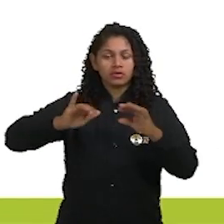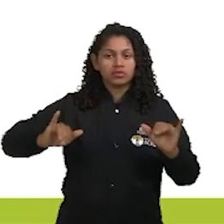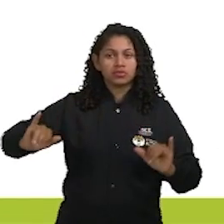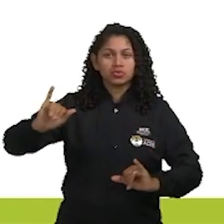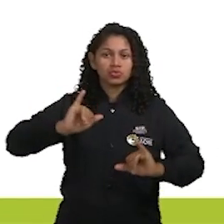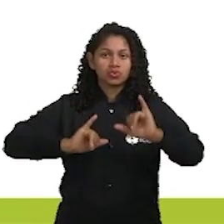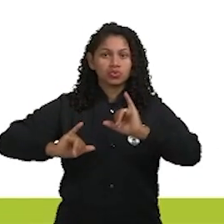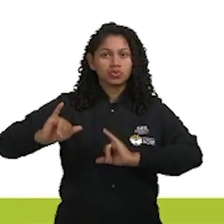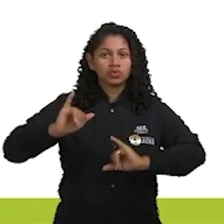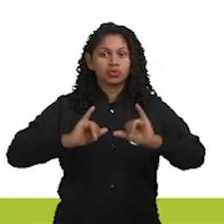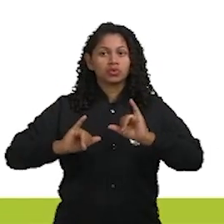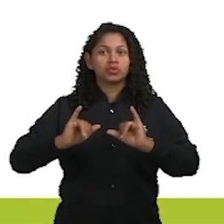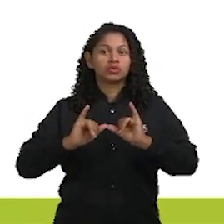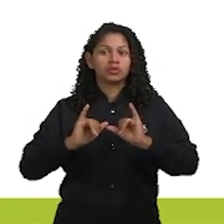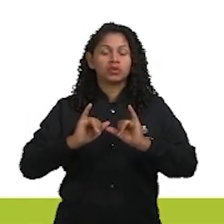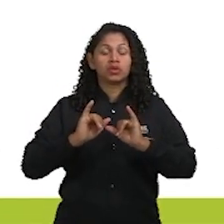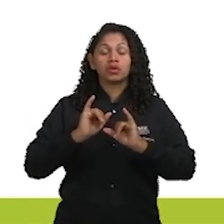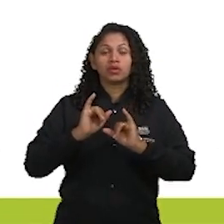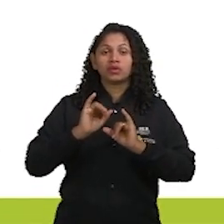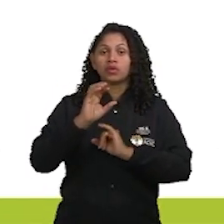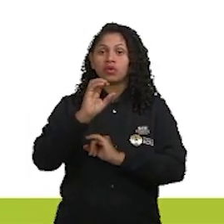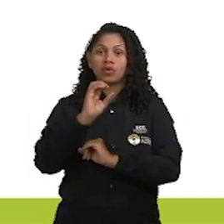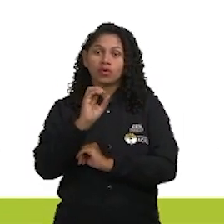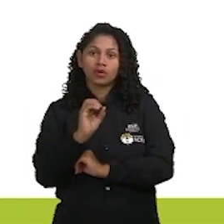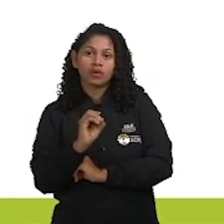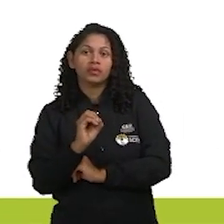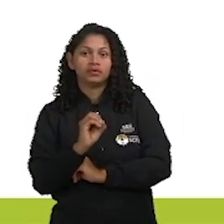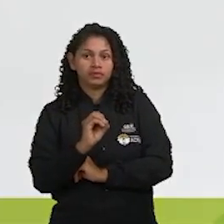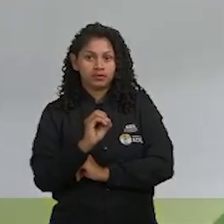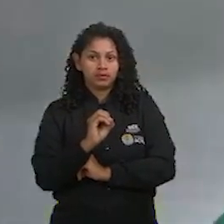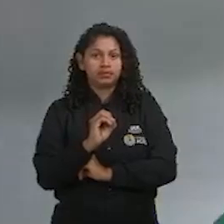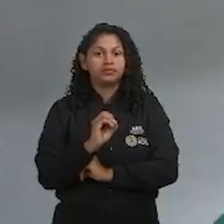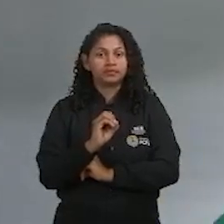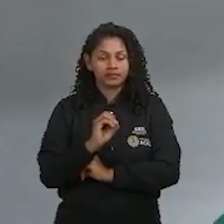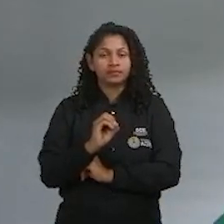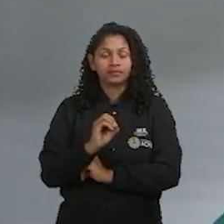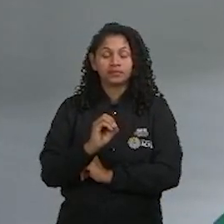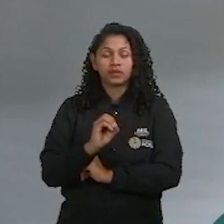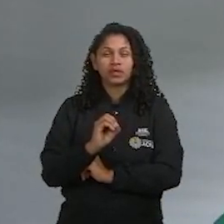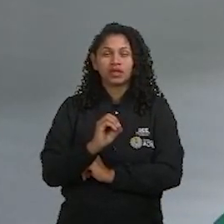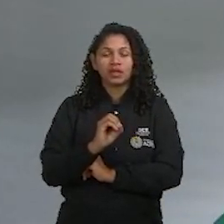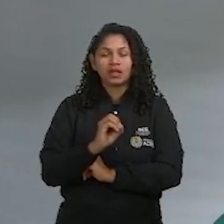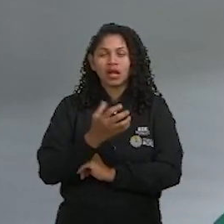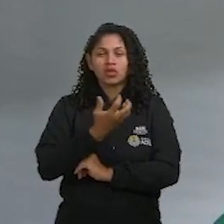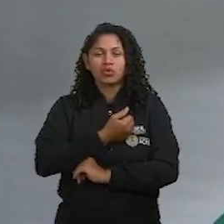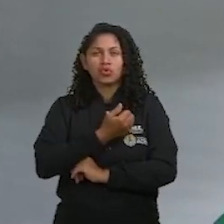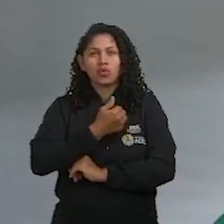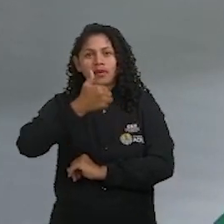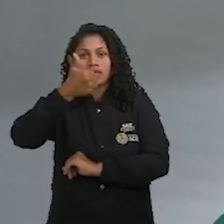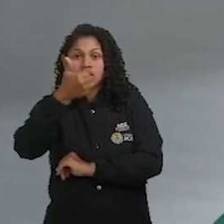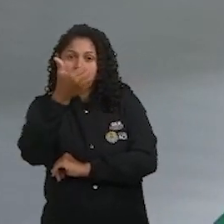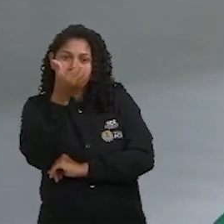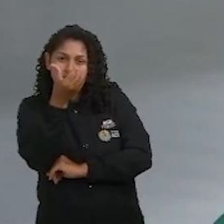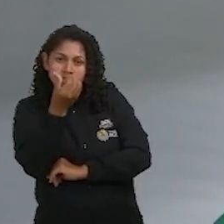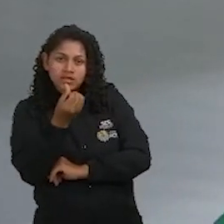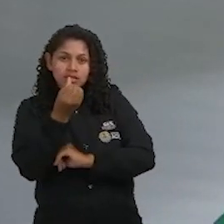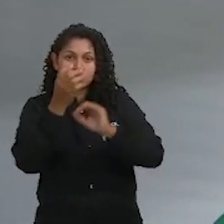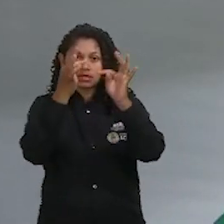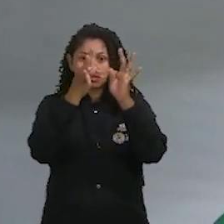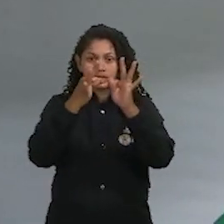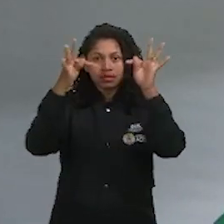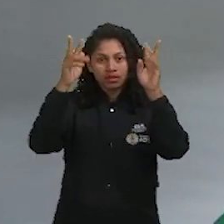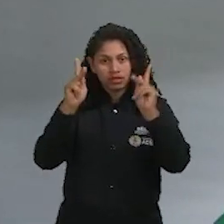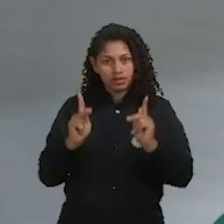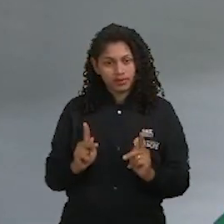o oxigênio ele está lá no grupo 16 da nossa tabela periódica, nós sabemos que todos